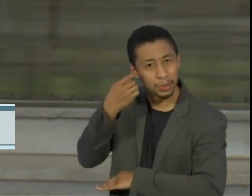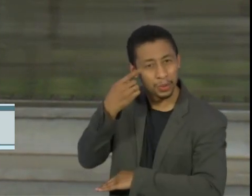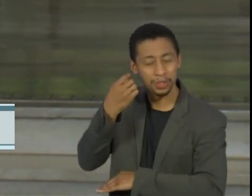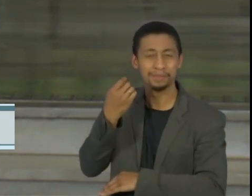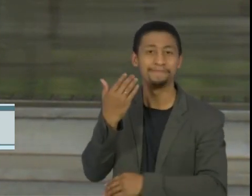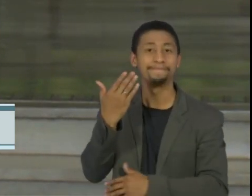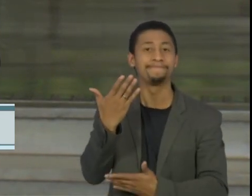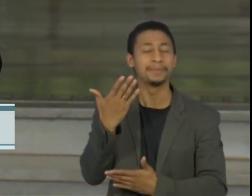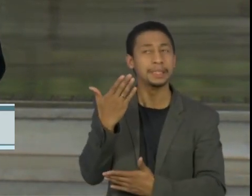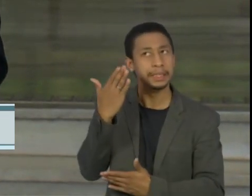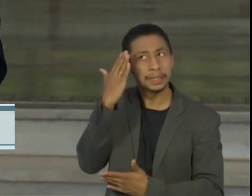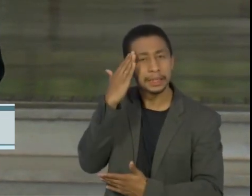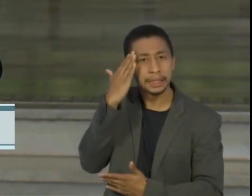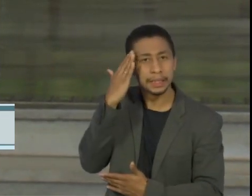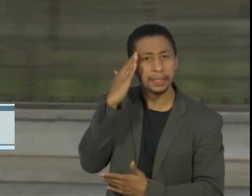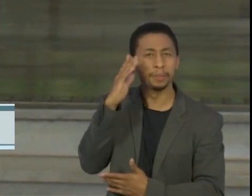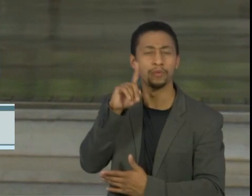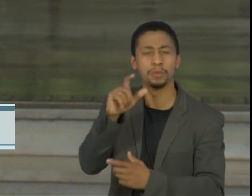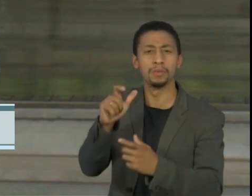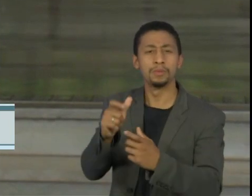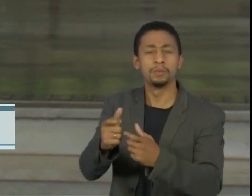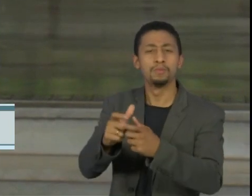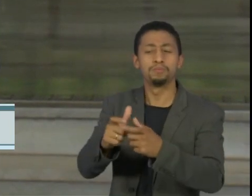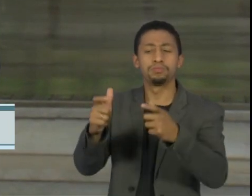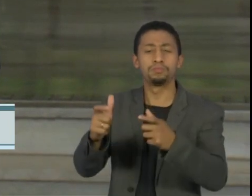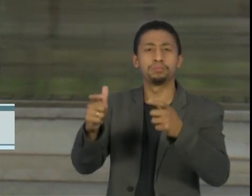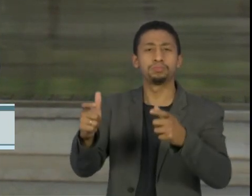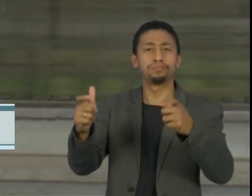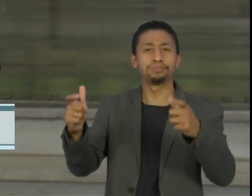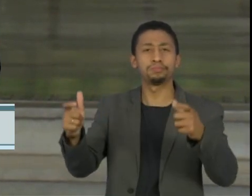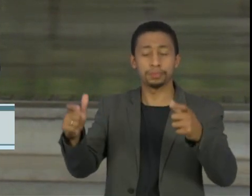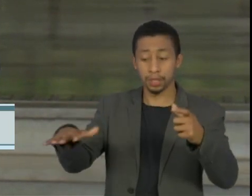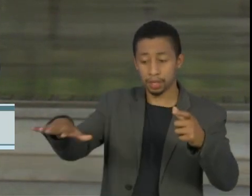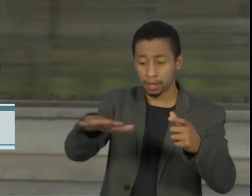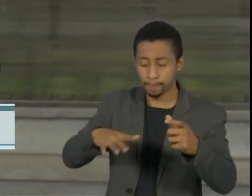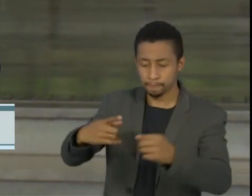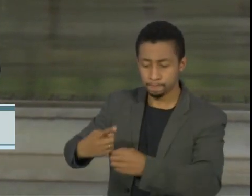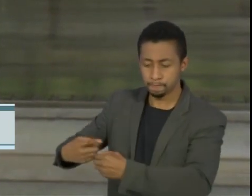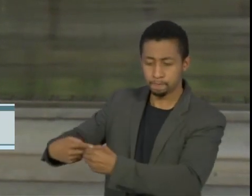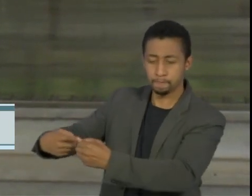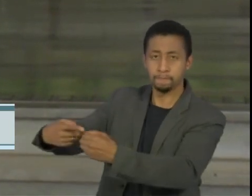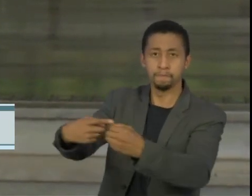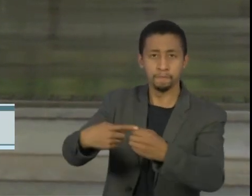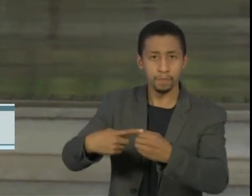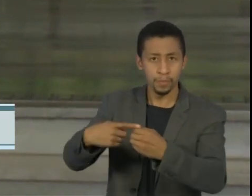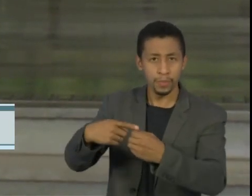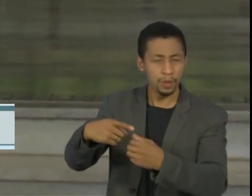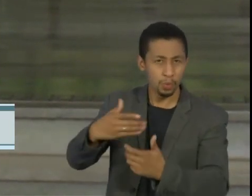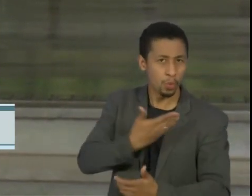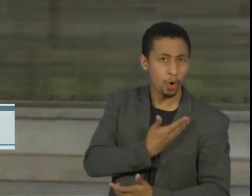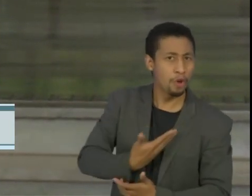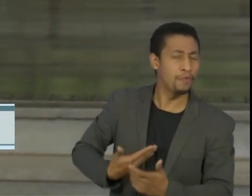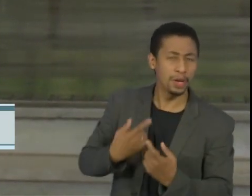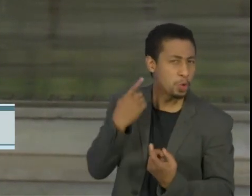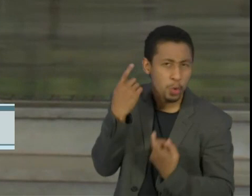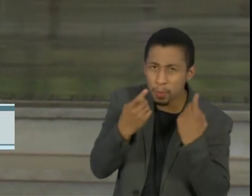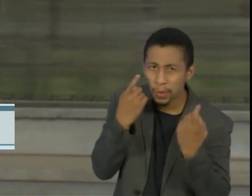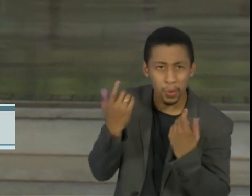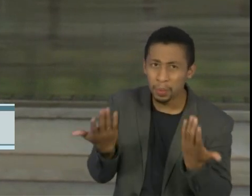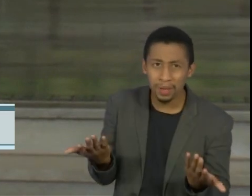falaram aqui mais cedo sobre essa crescente dos casos no interior. Gostaria de saber se não preocupa o governo uma possível transferência em